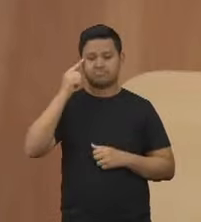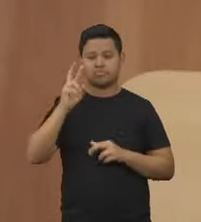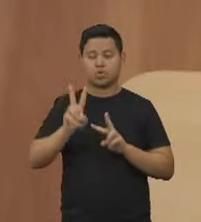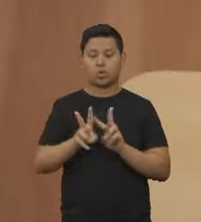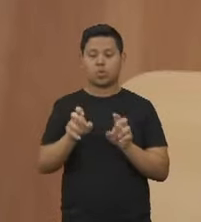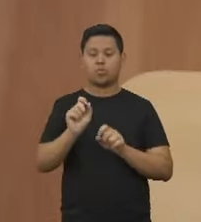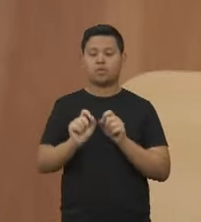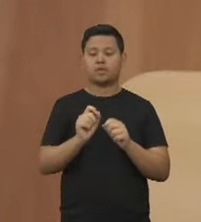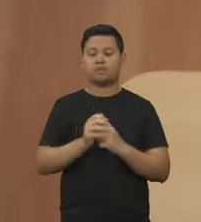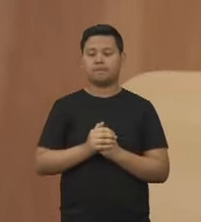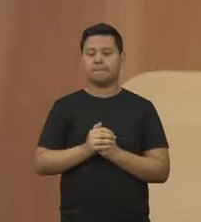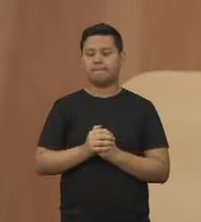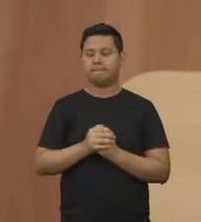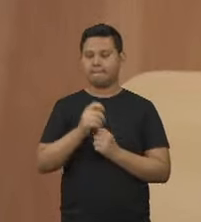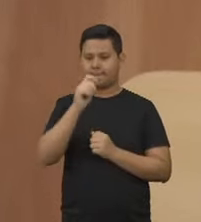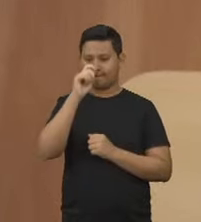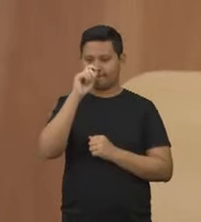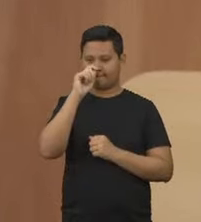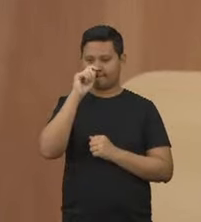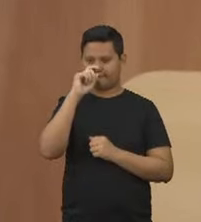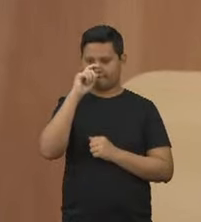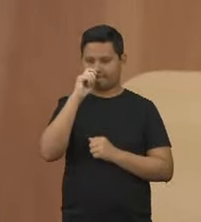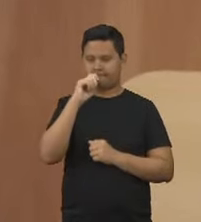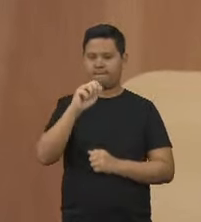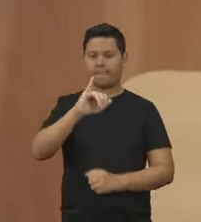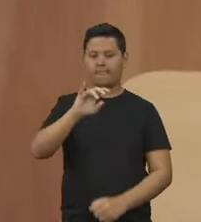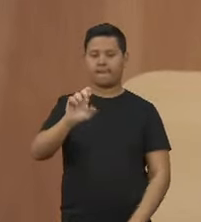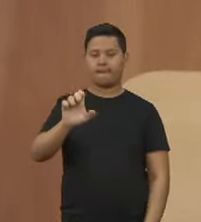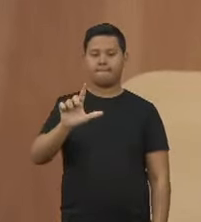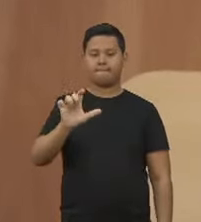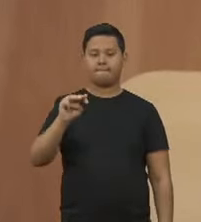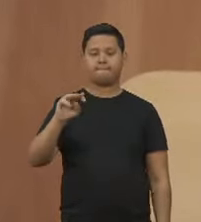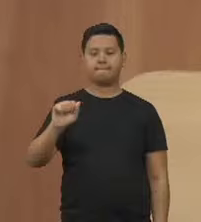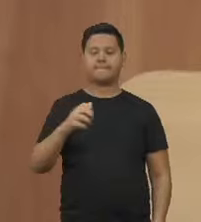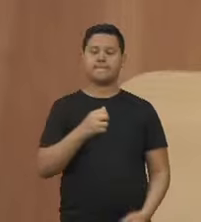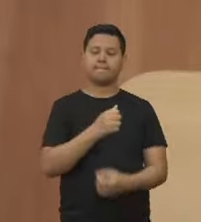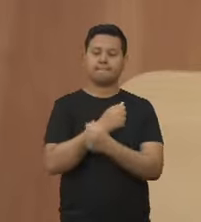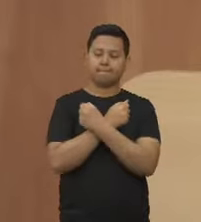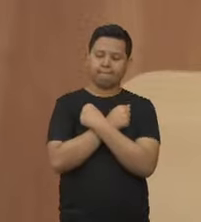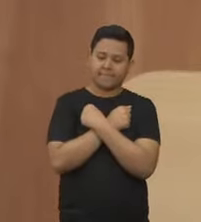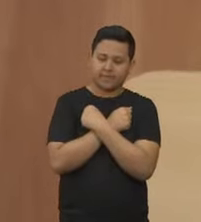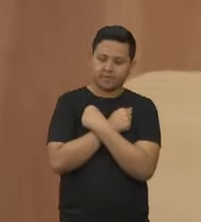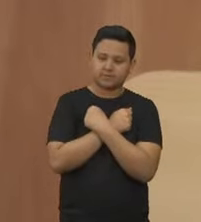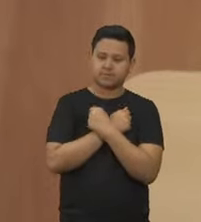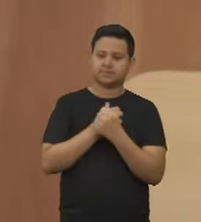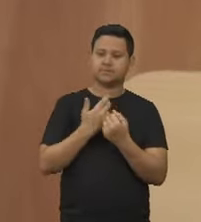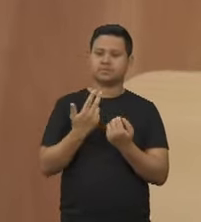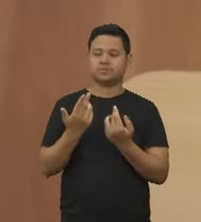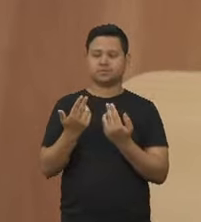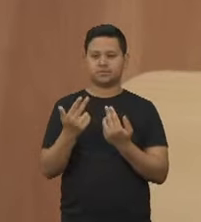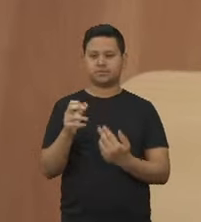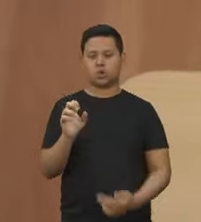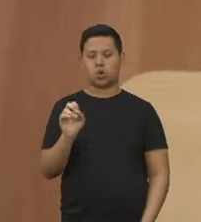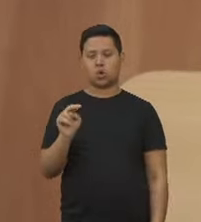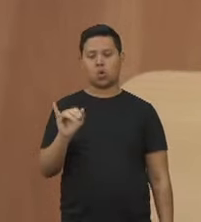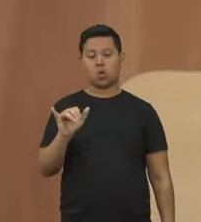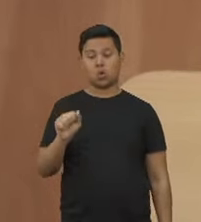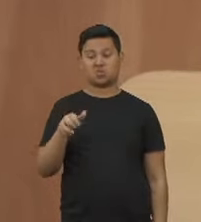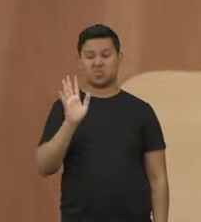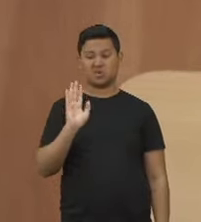nós vamos ler posteriormente. Então, Joelma, um abraço, você também, assim como a Sônia, há mais de